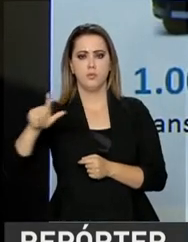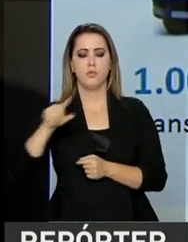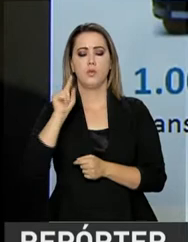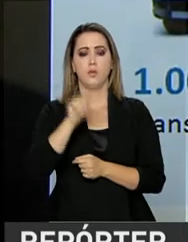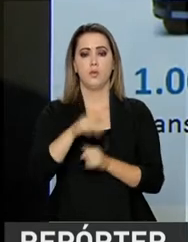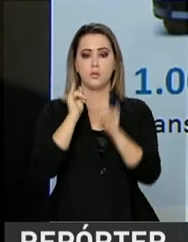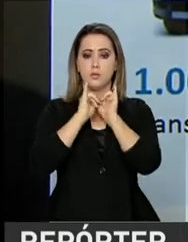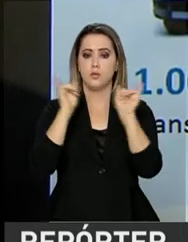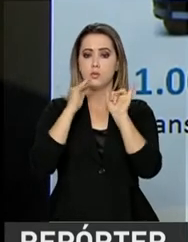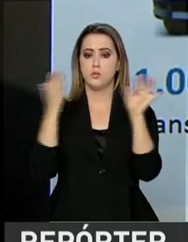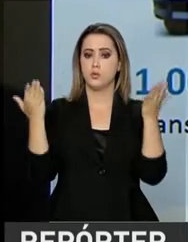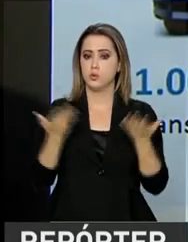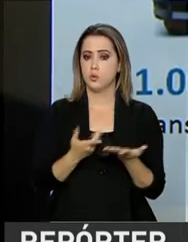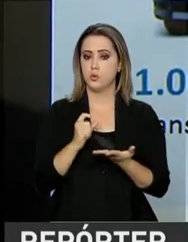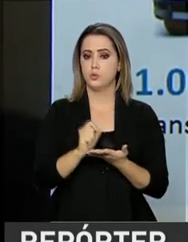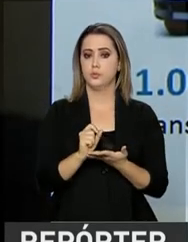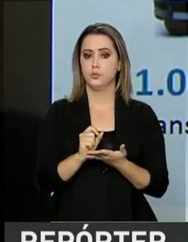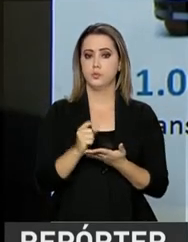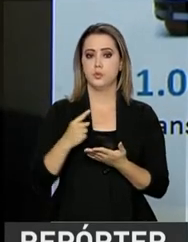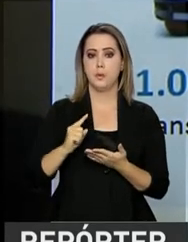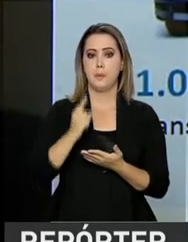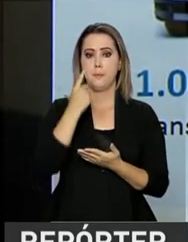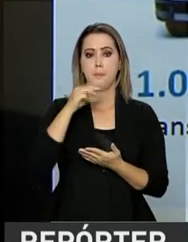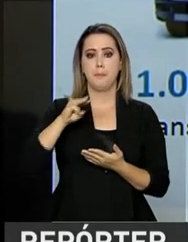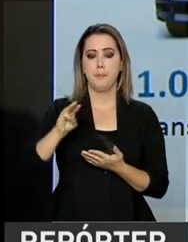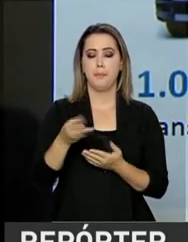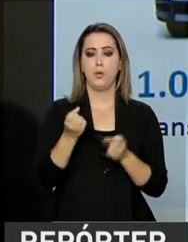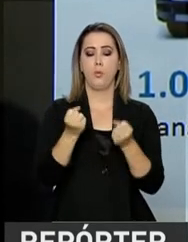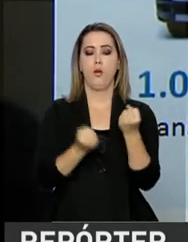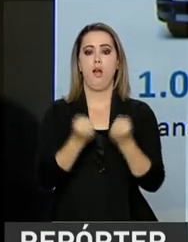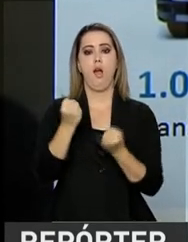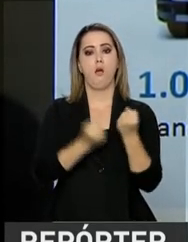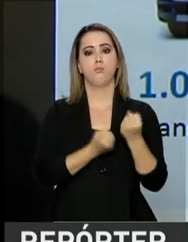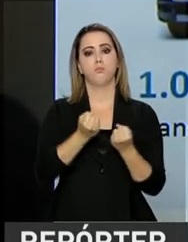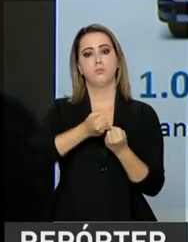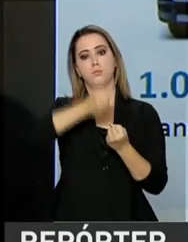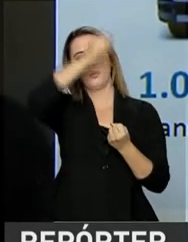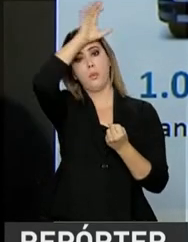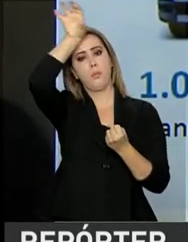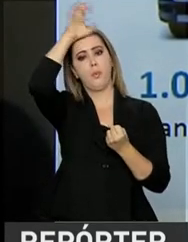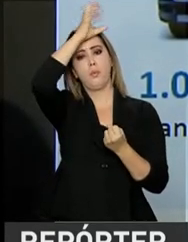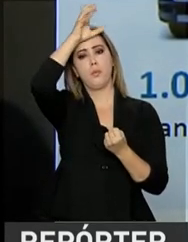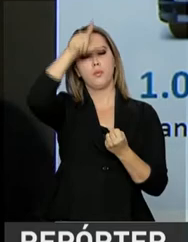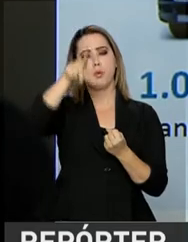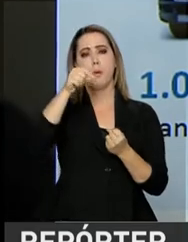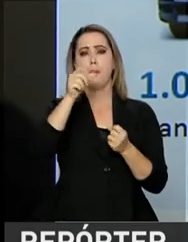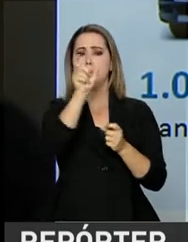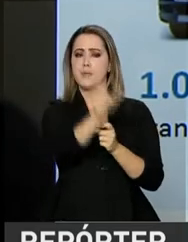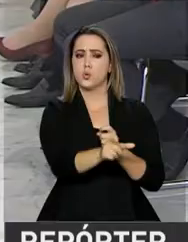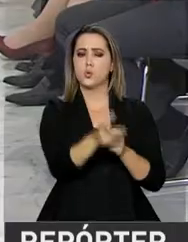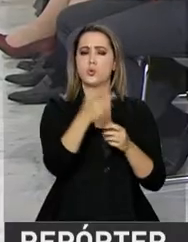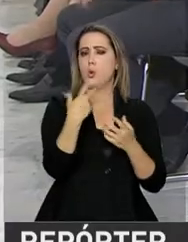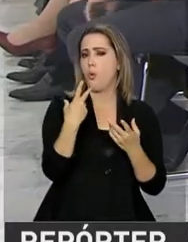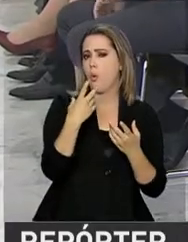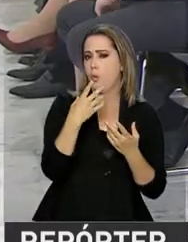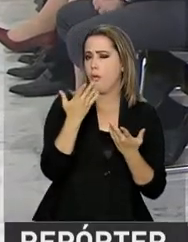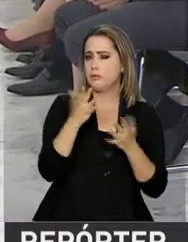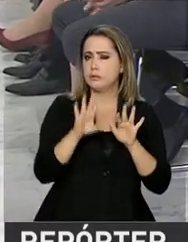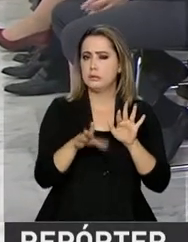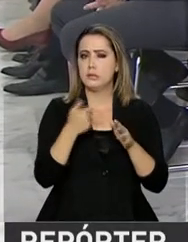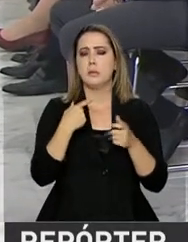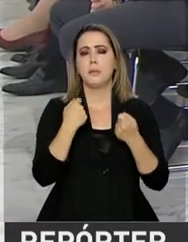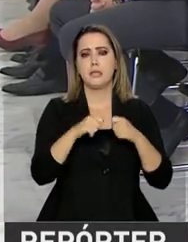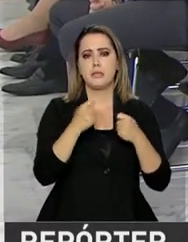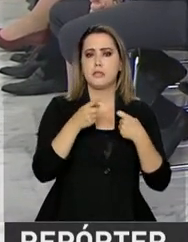é este o anúncio de hoje meu vans para transporte coletivo para levarem faz quimioterapia que é